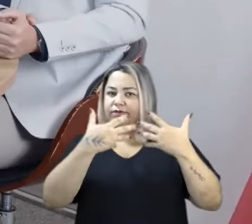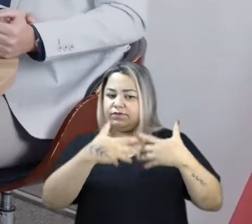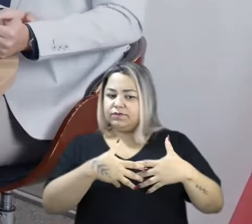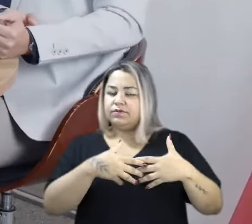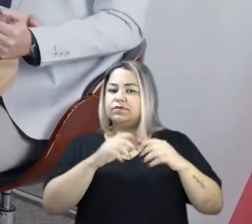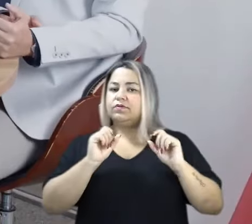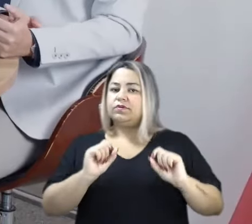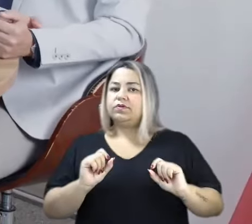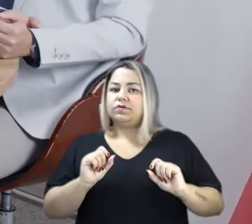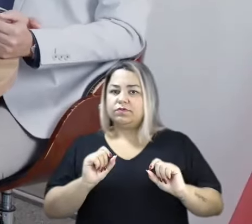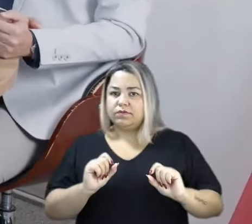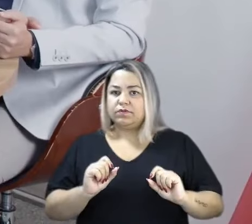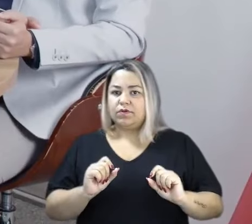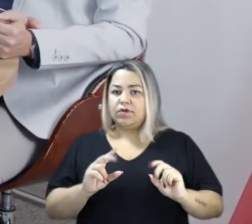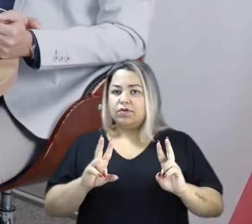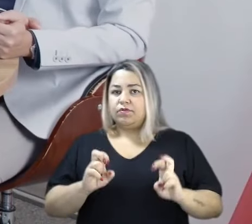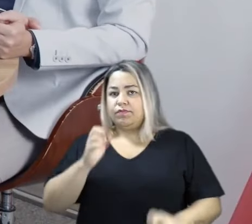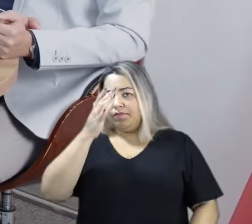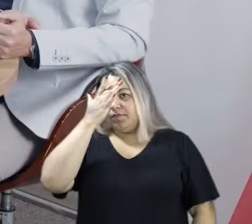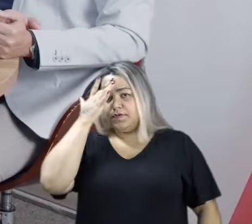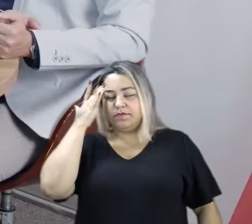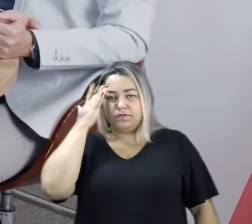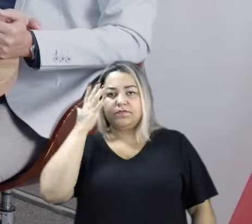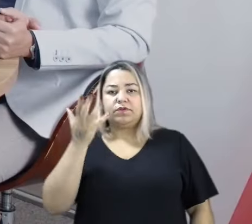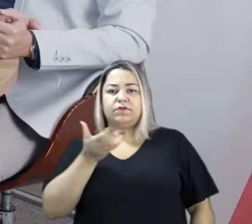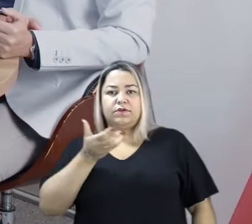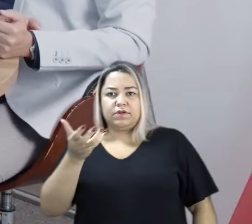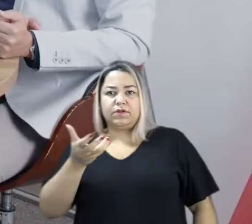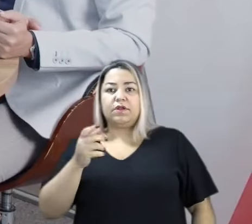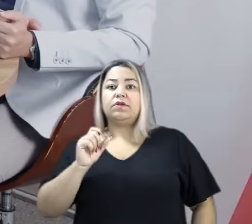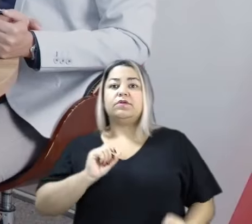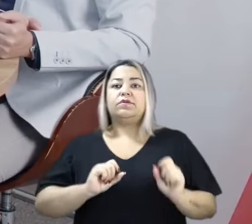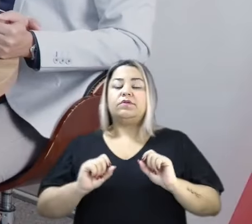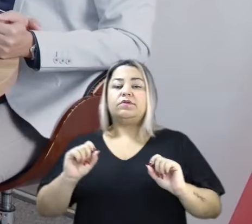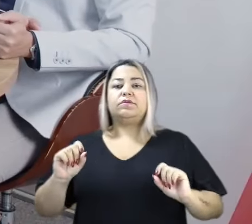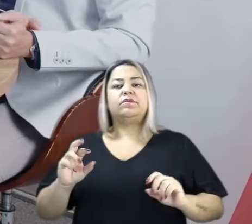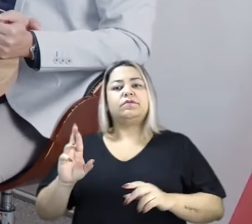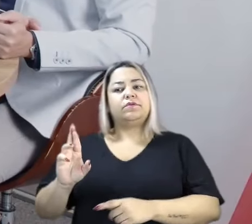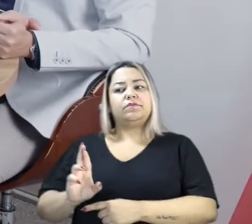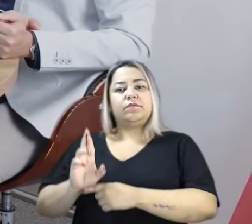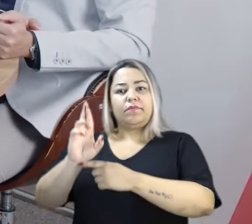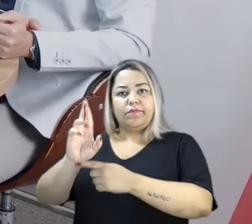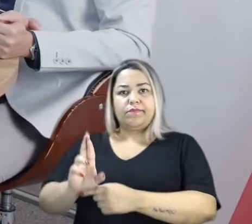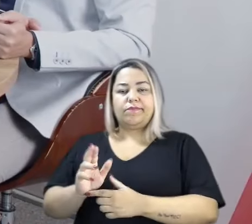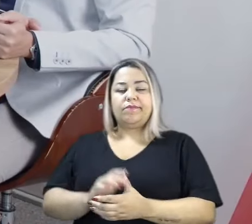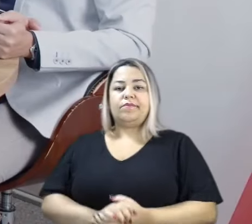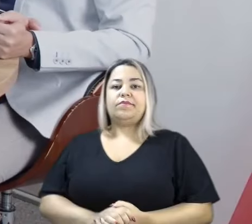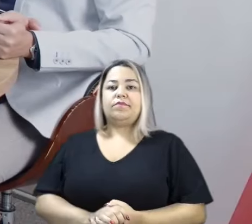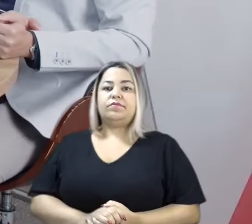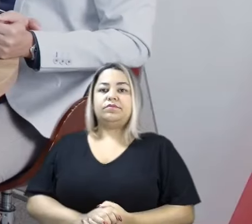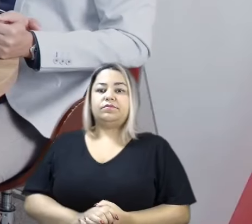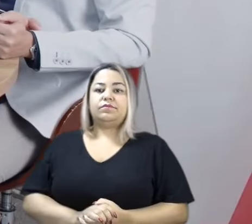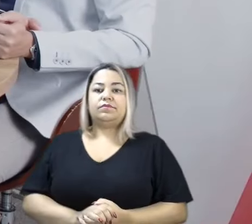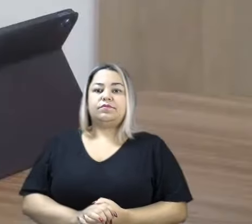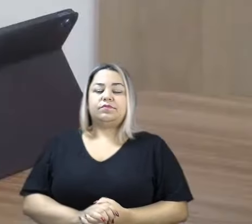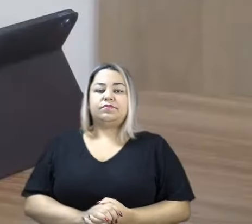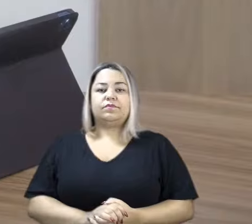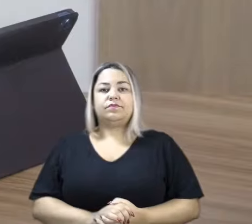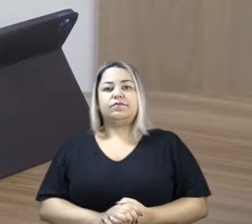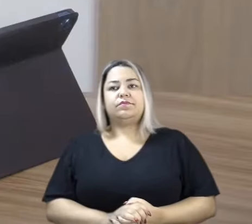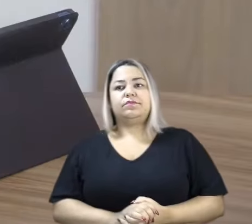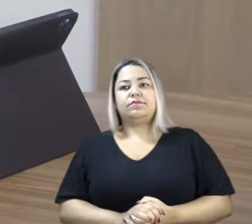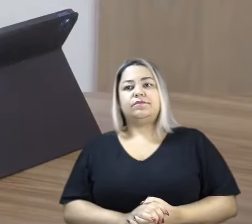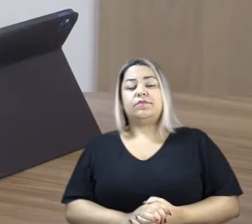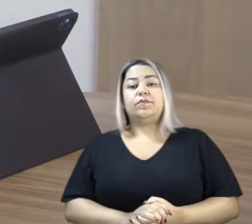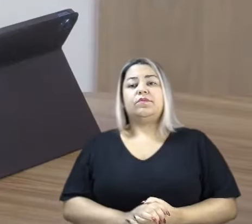que tipo de pessoa você quer lhe representando. Né? Então, a gente já tem uma